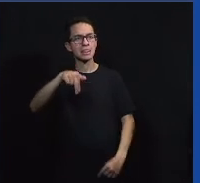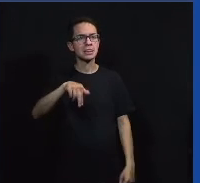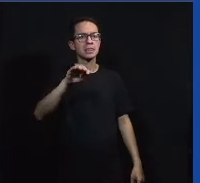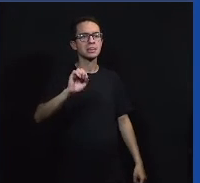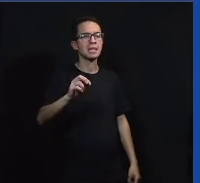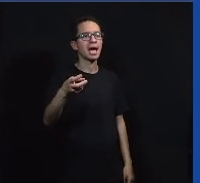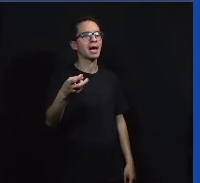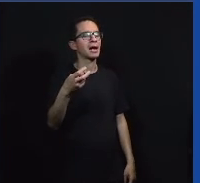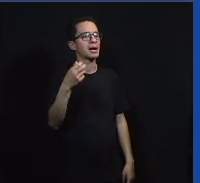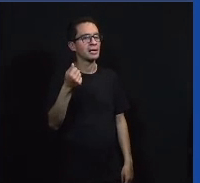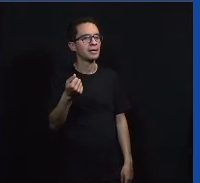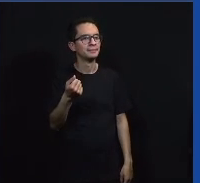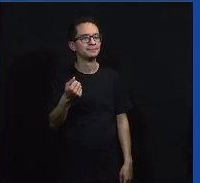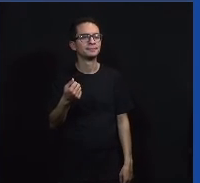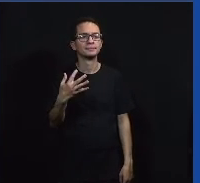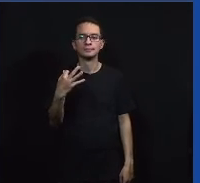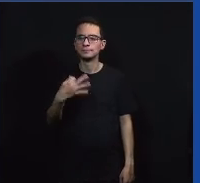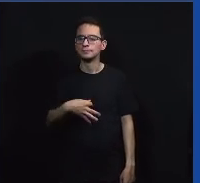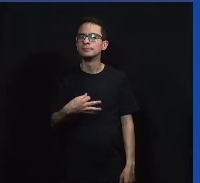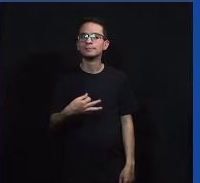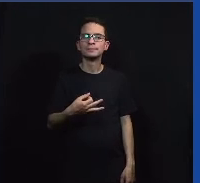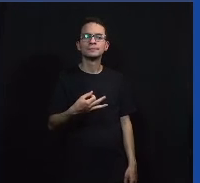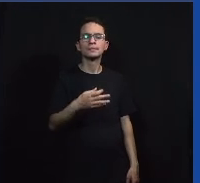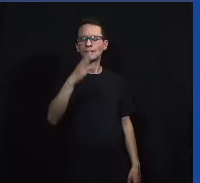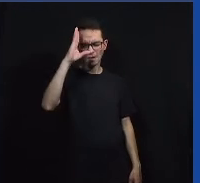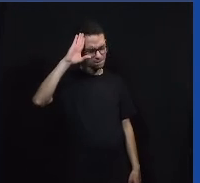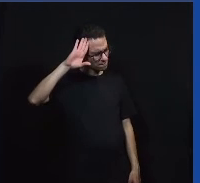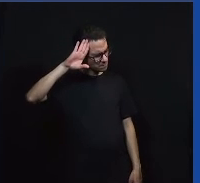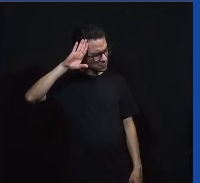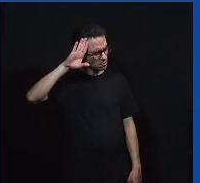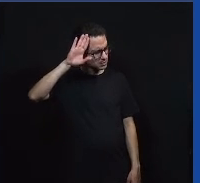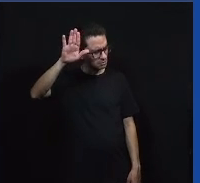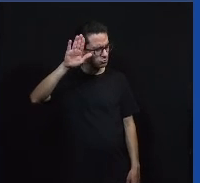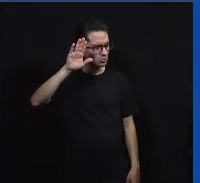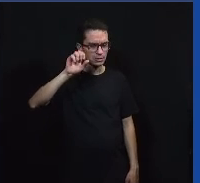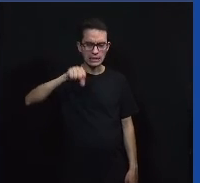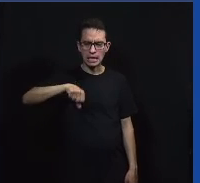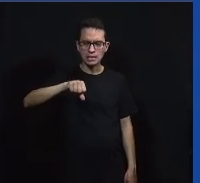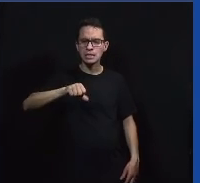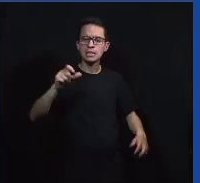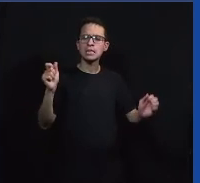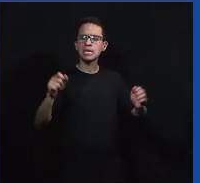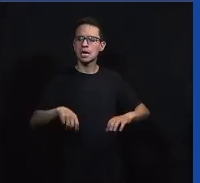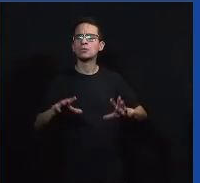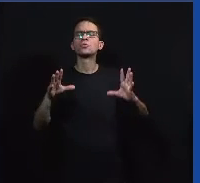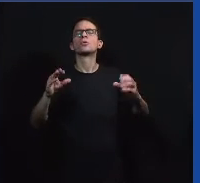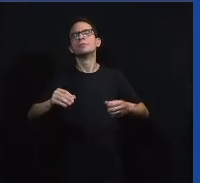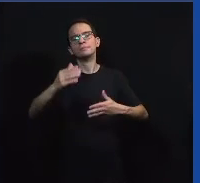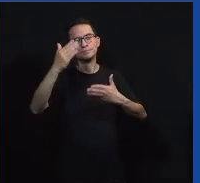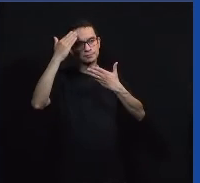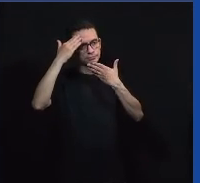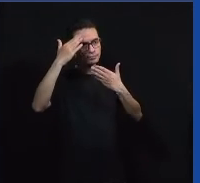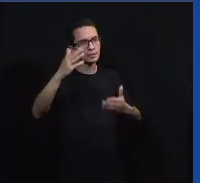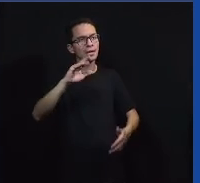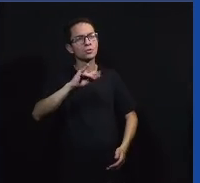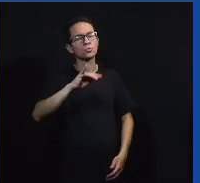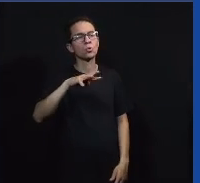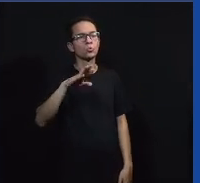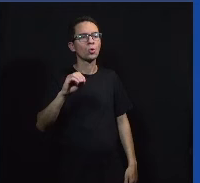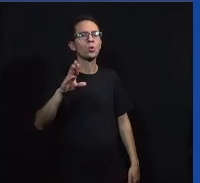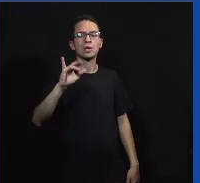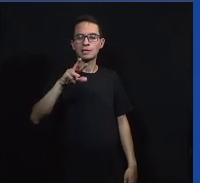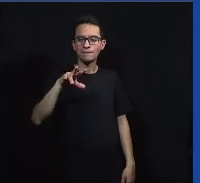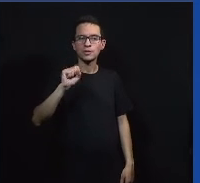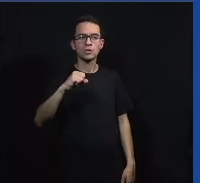Então, foram fundamentais aí para que tudo isso fosse possível. Queria agradecer ao Instituto Civis, que também foi